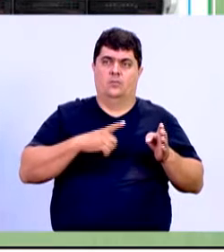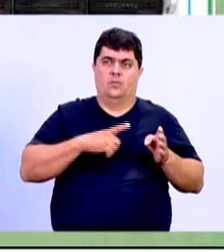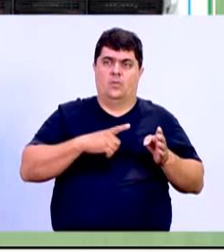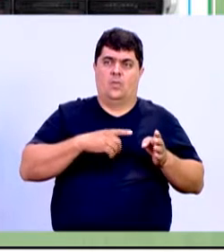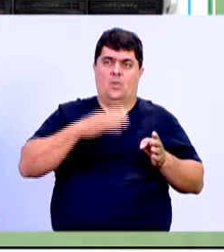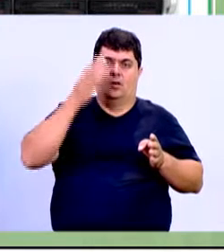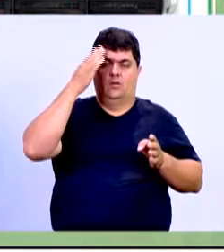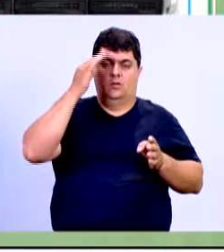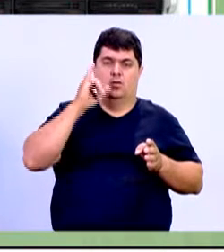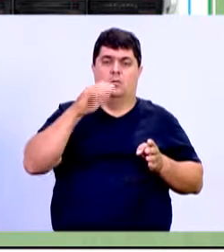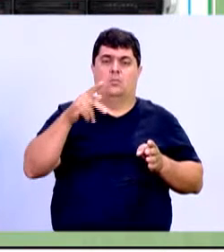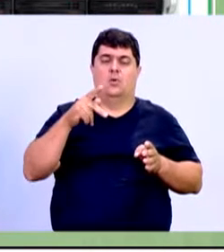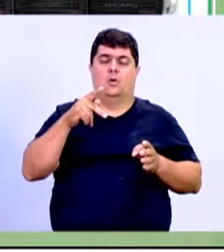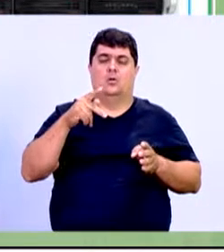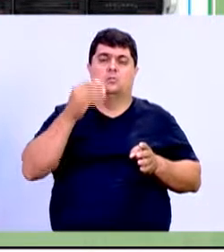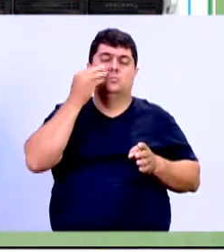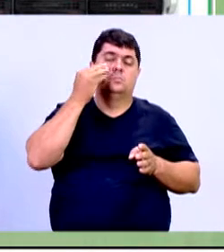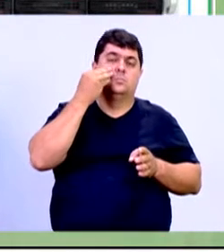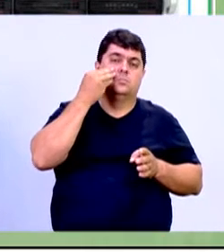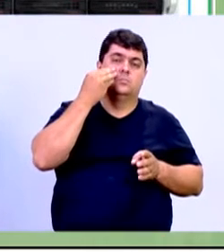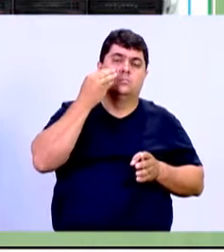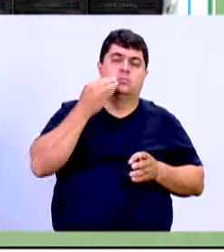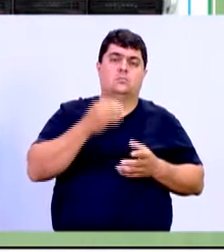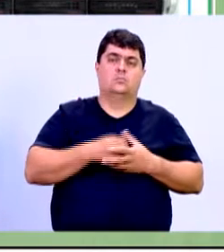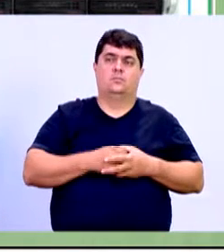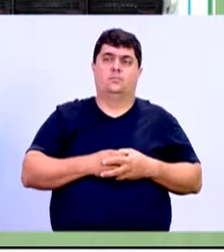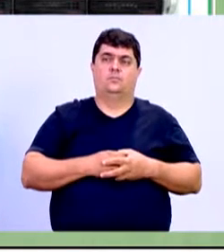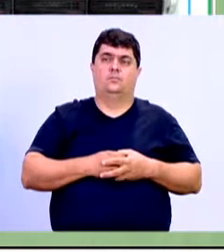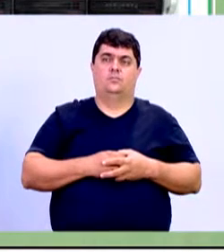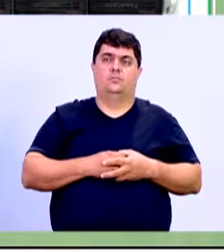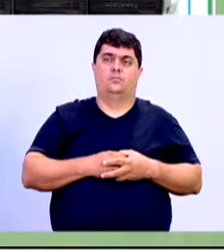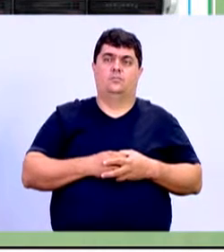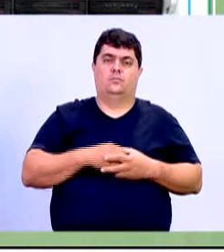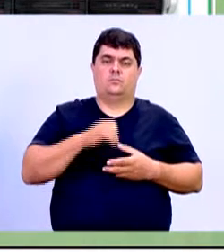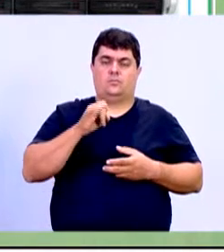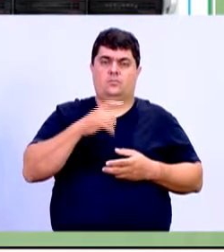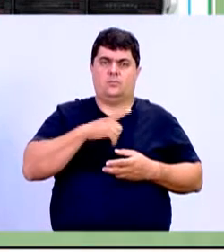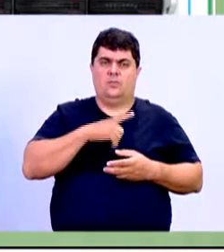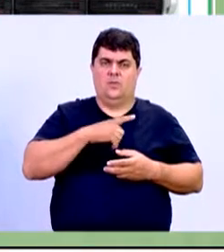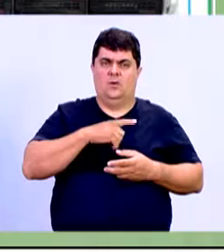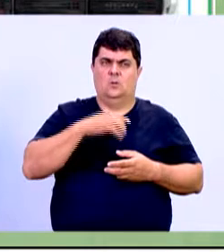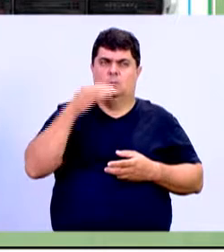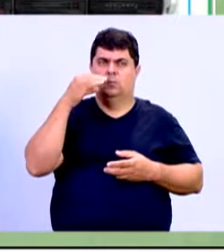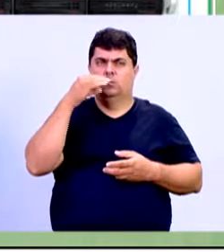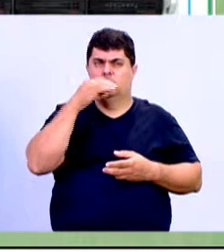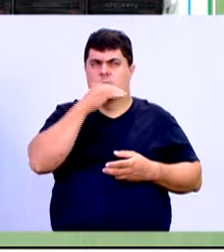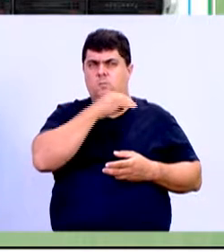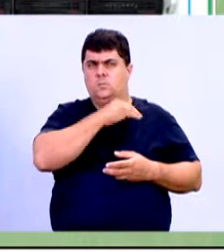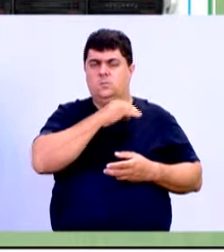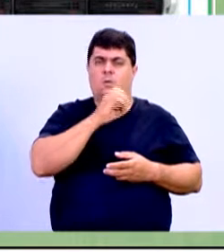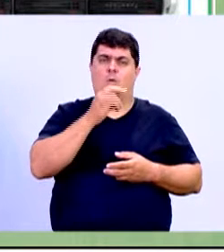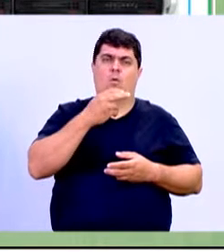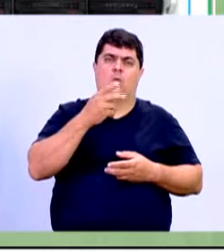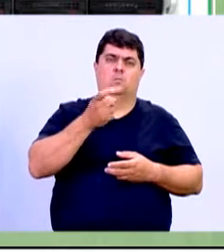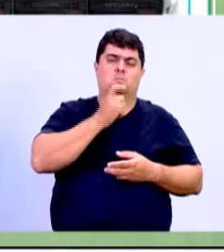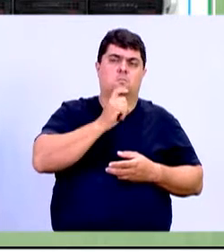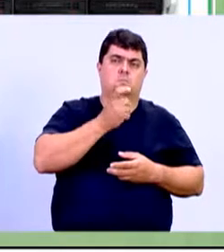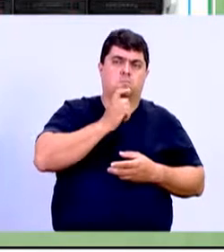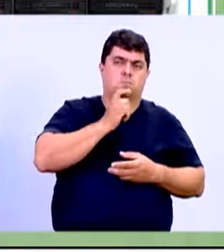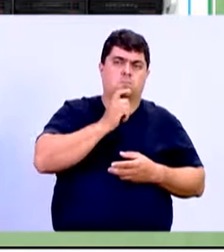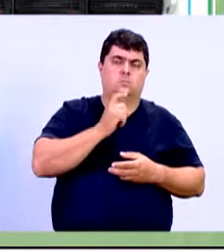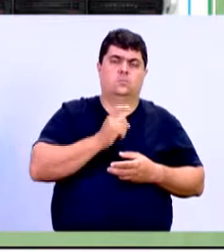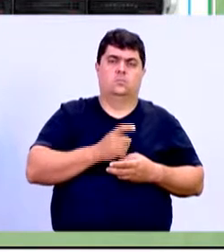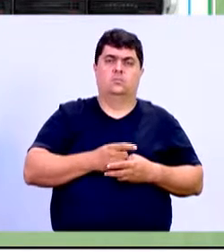termômetro por IP. Né? Então o que acontece? Quando há uma variação de temperatura dentro da sala, em que